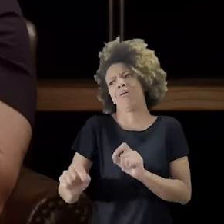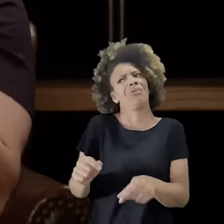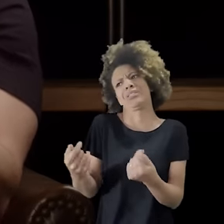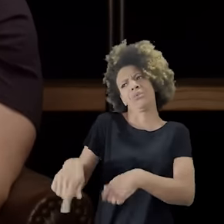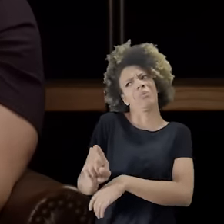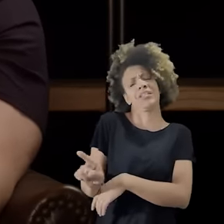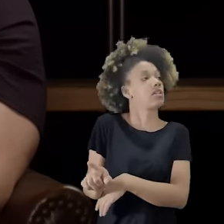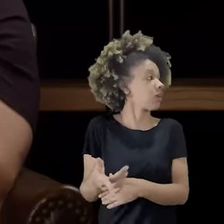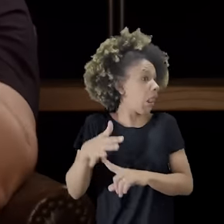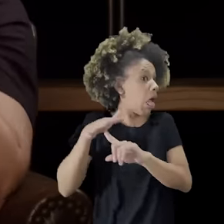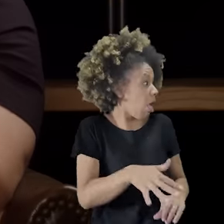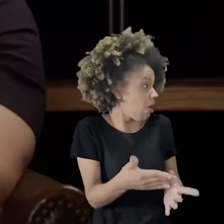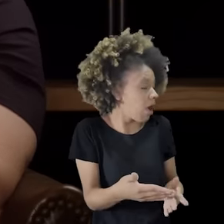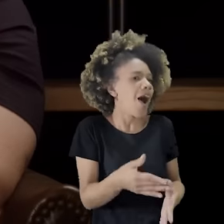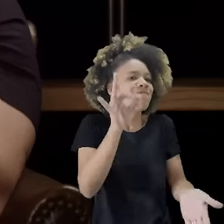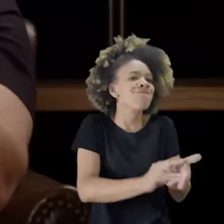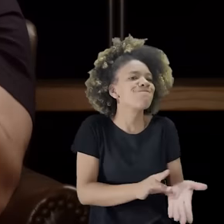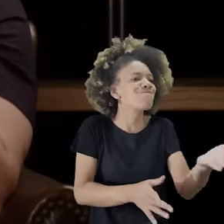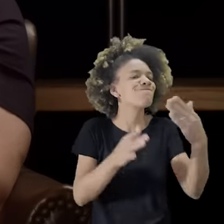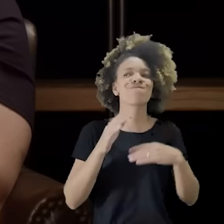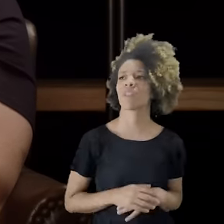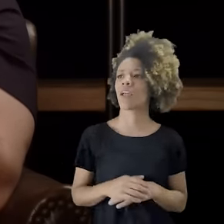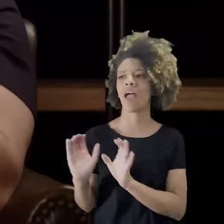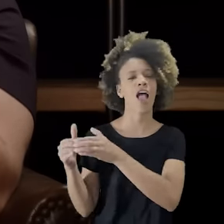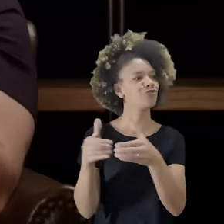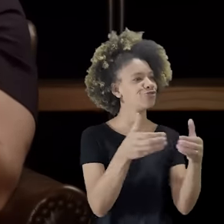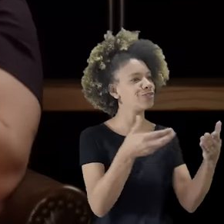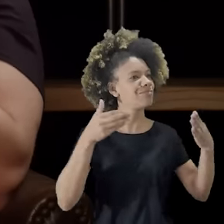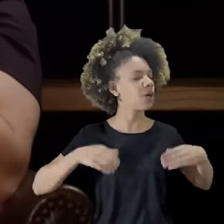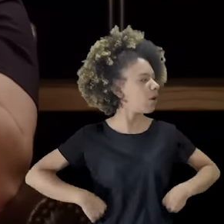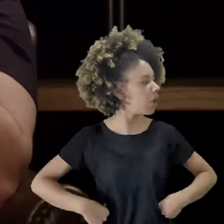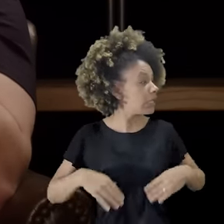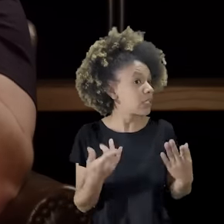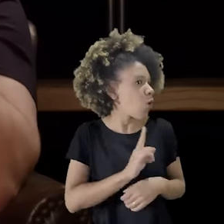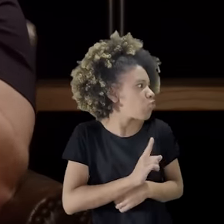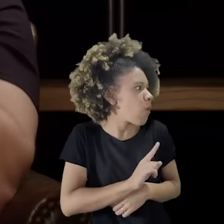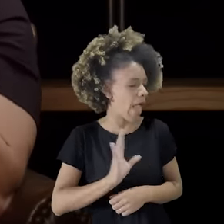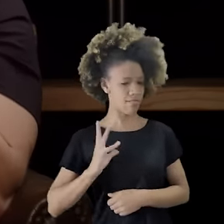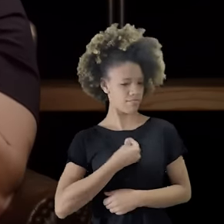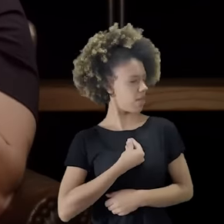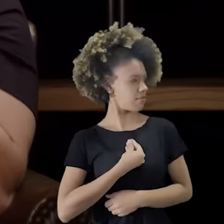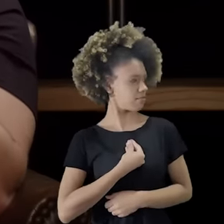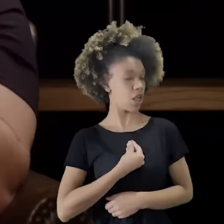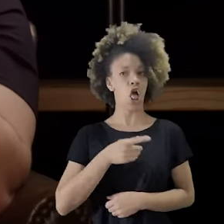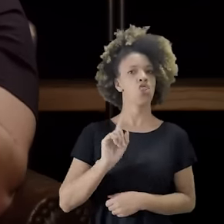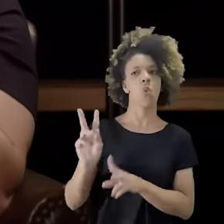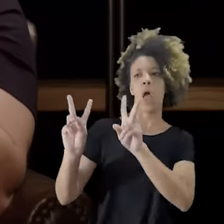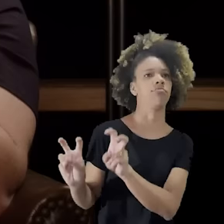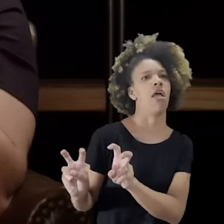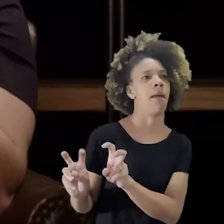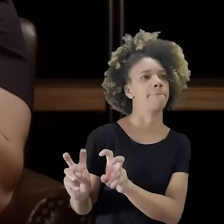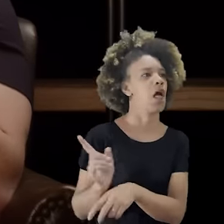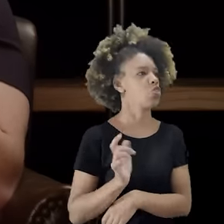situação e ela foi massacrada aí ele não tive a certeza que cara é geracional então a causa não é a causa a trans não é